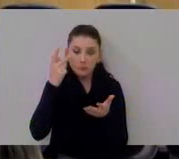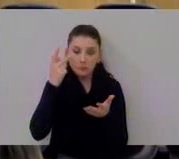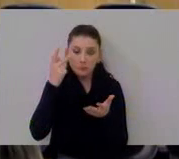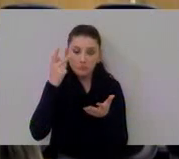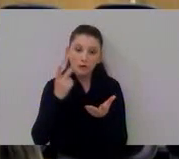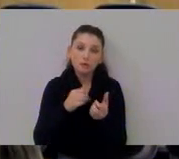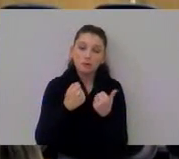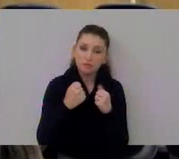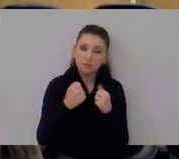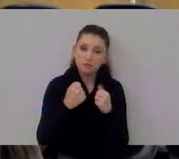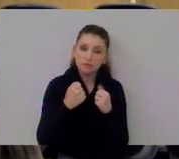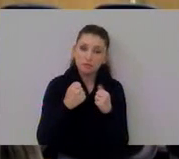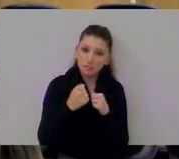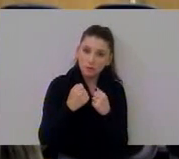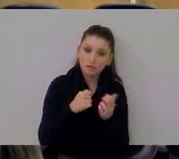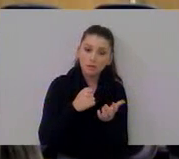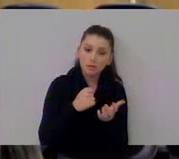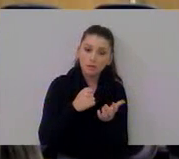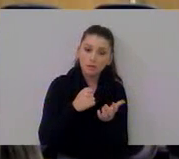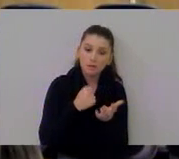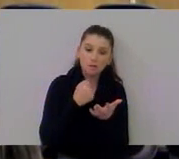que